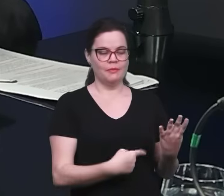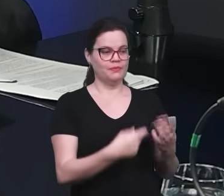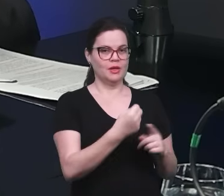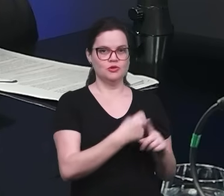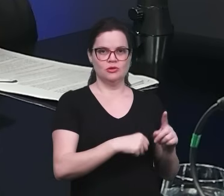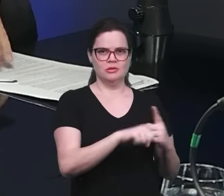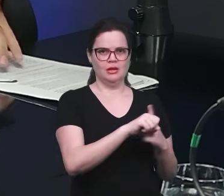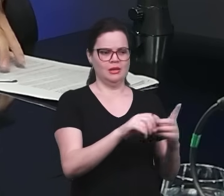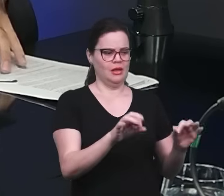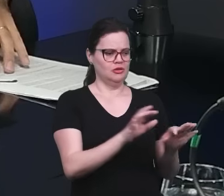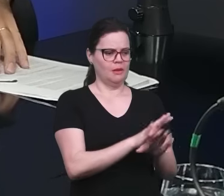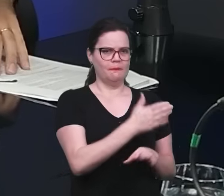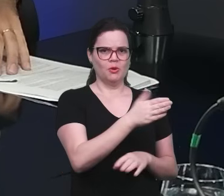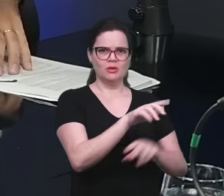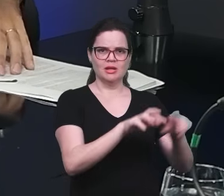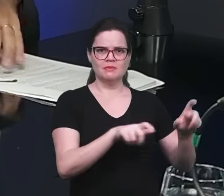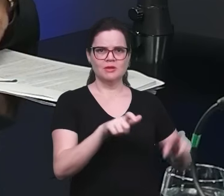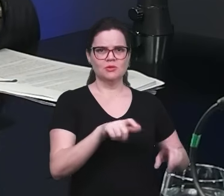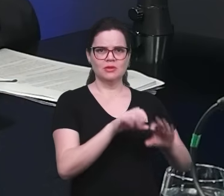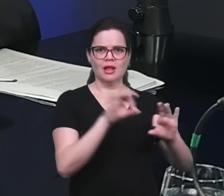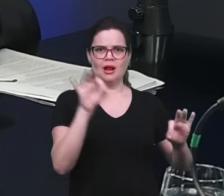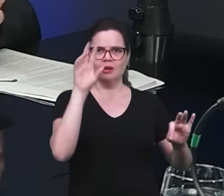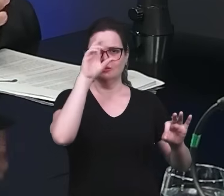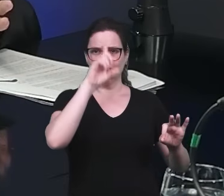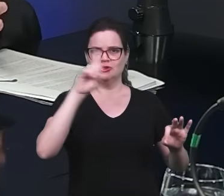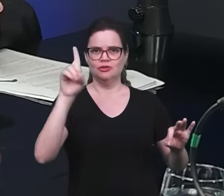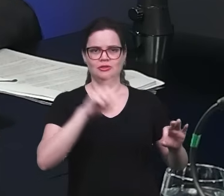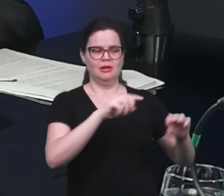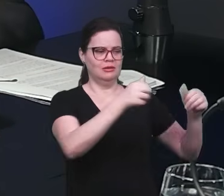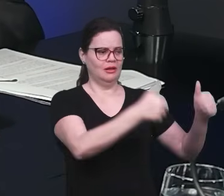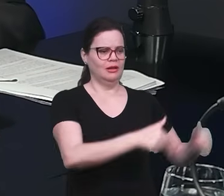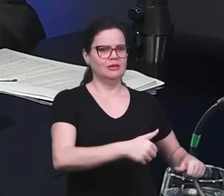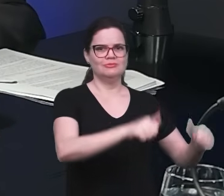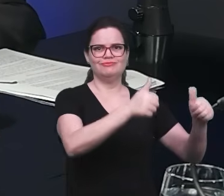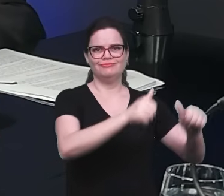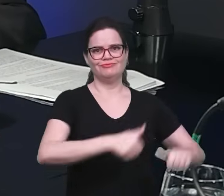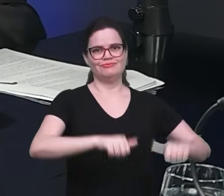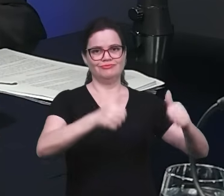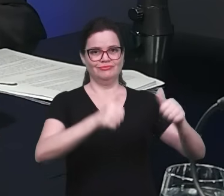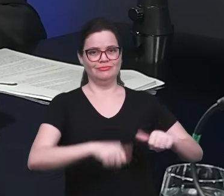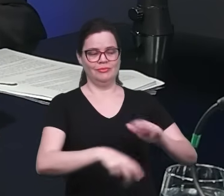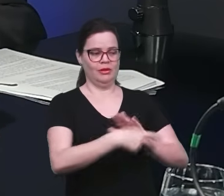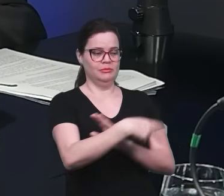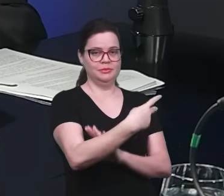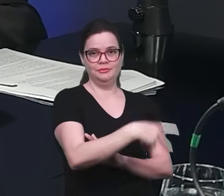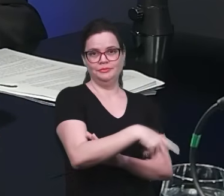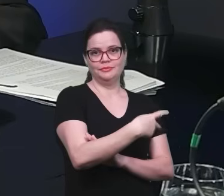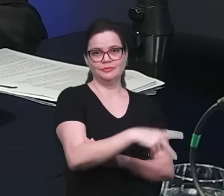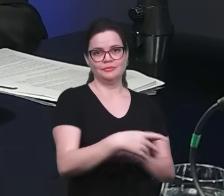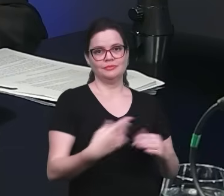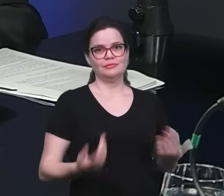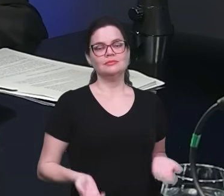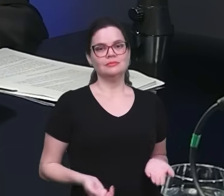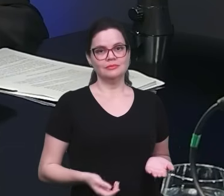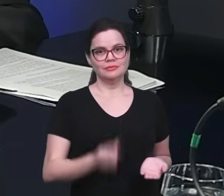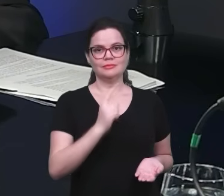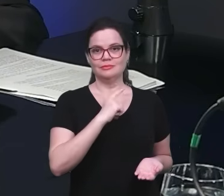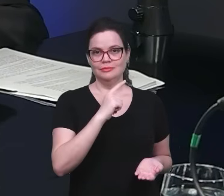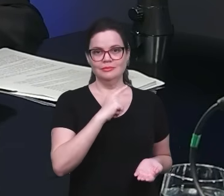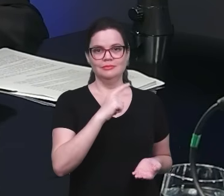sociedade estabelecida, mas que há muitos deuses, como o próprio pastor Miguel disse. Há